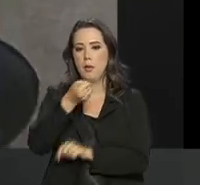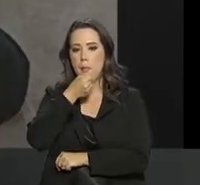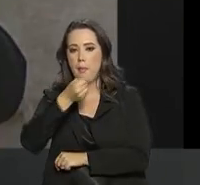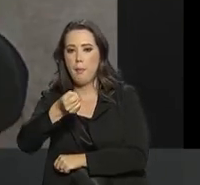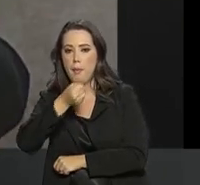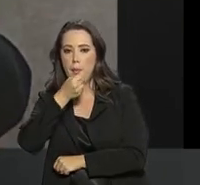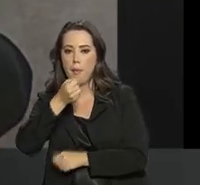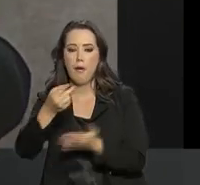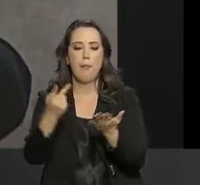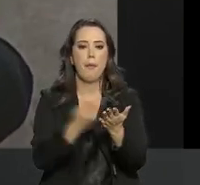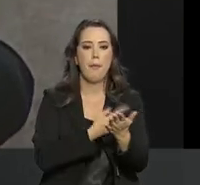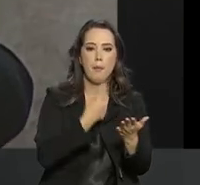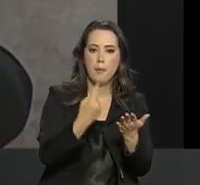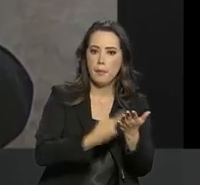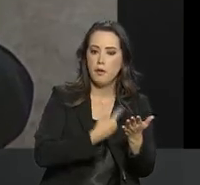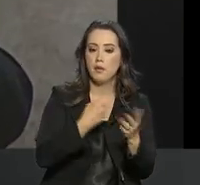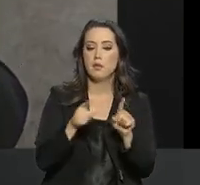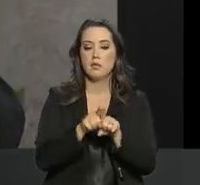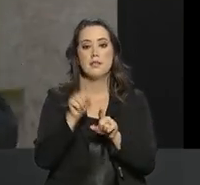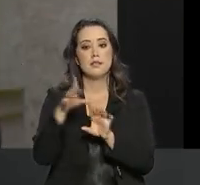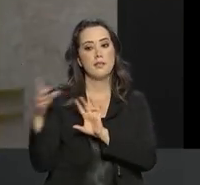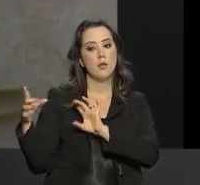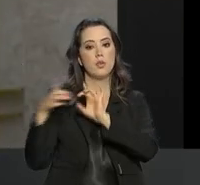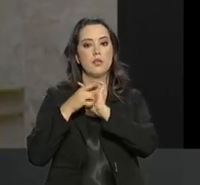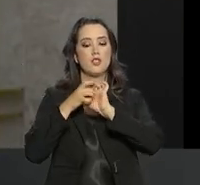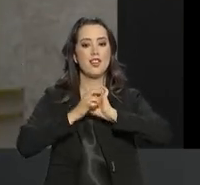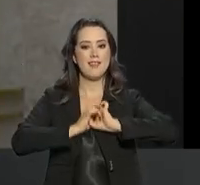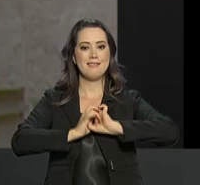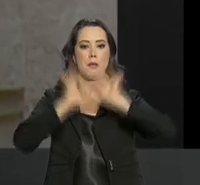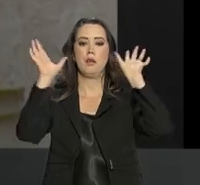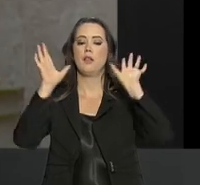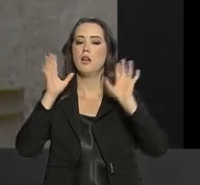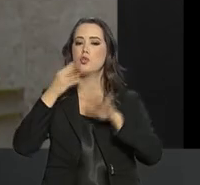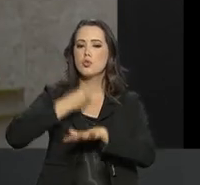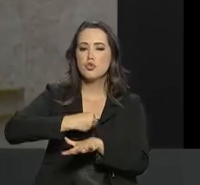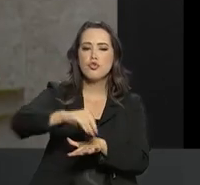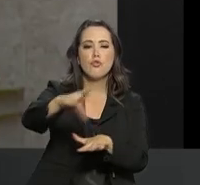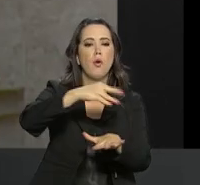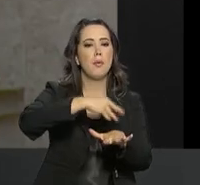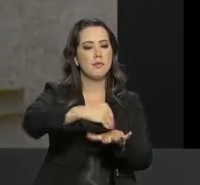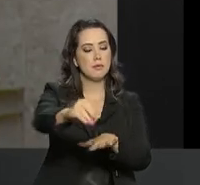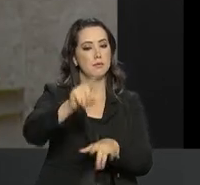que está muito conectada a um valor maior, que é a liberdade de informação, porque é